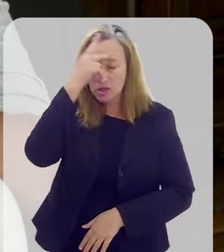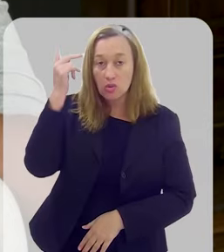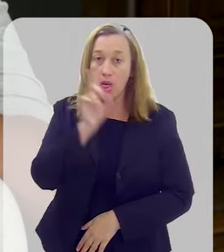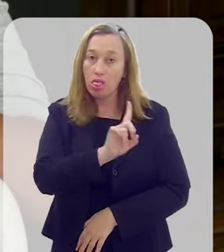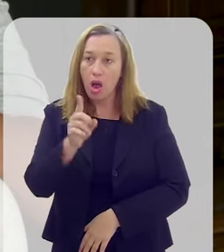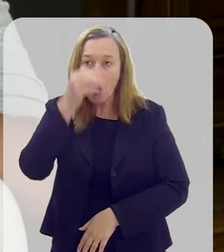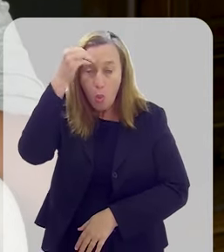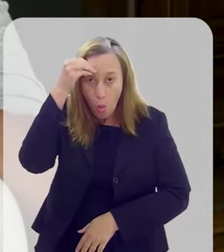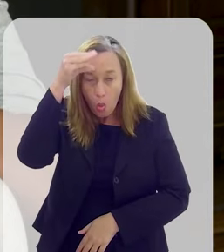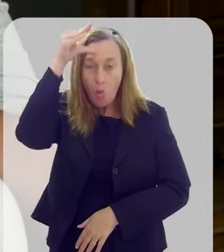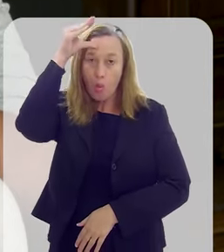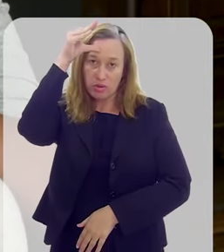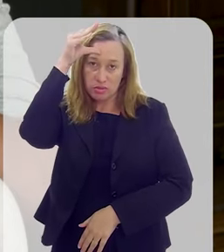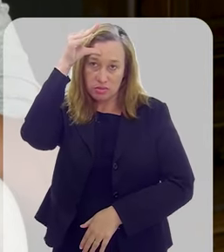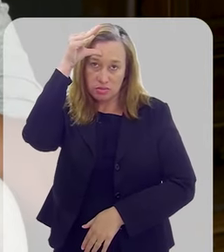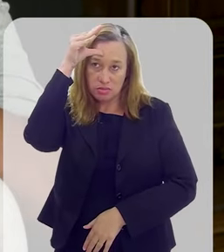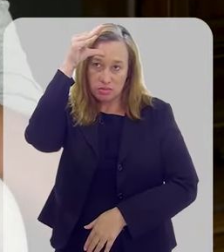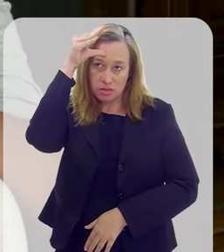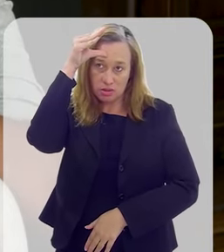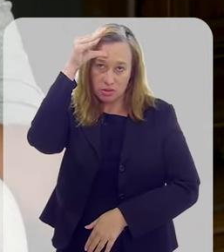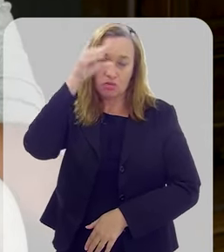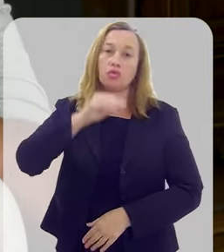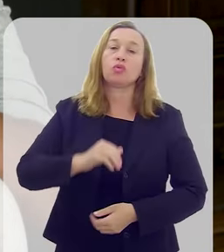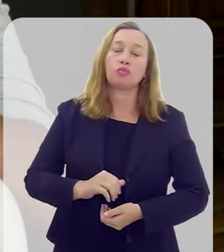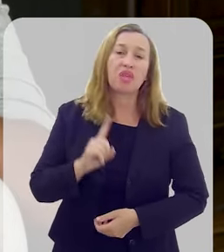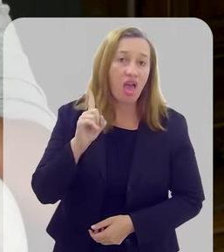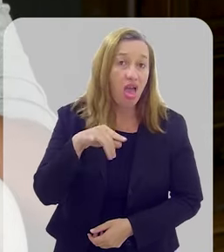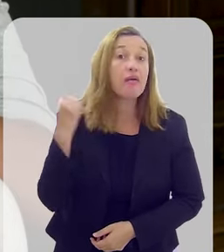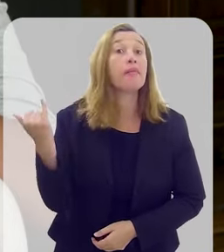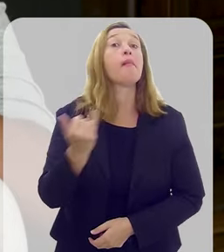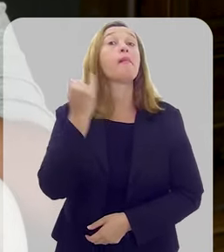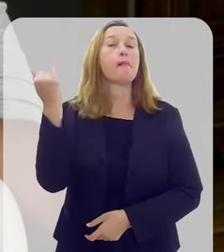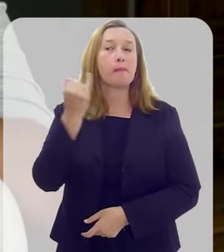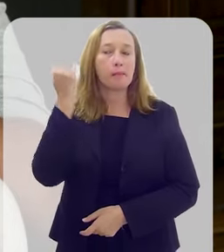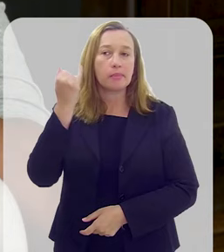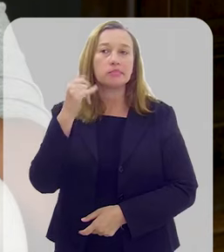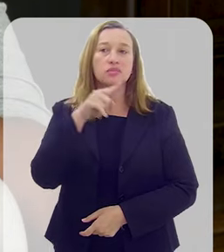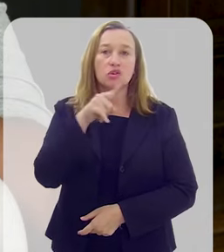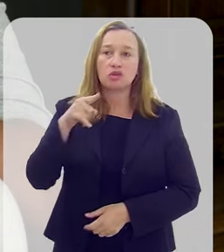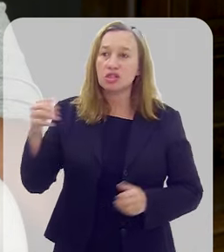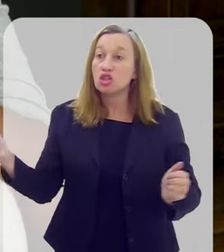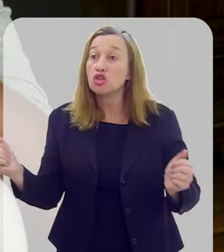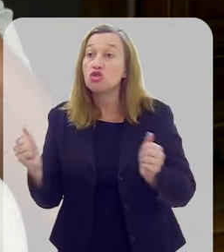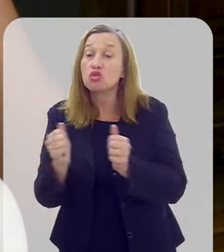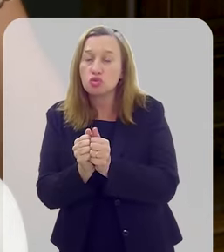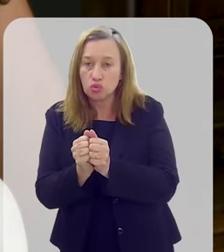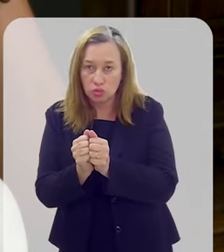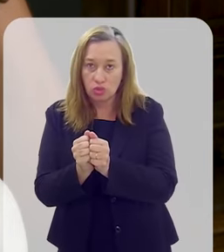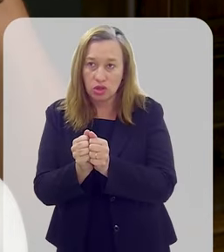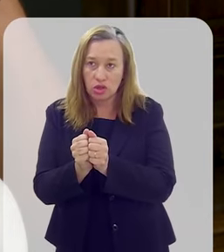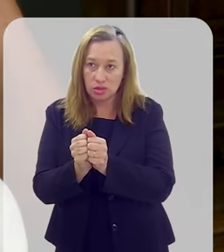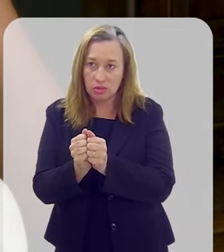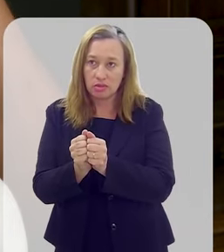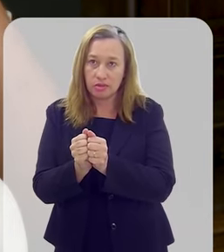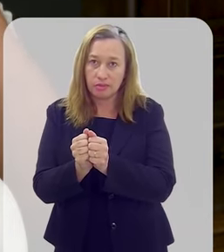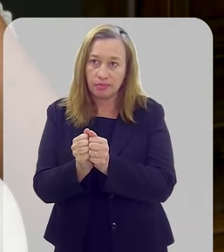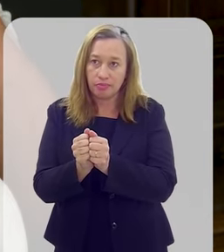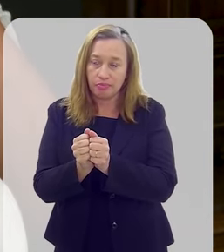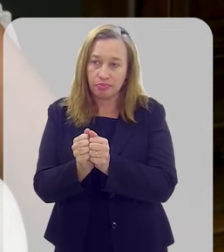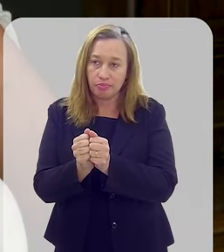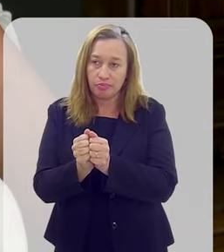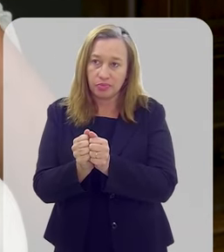estamos falando o conhecimento o Logos ele é muito importante quando você junta o Logos com o